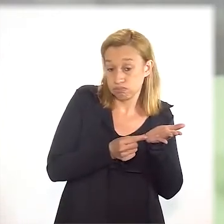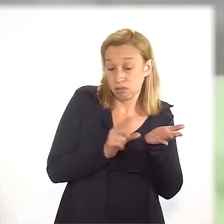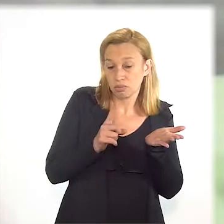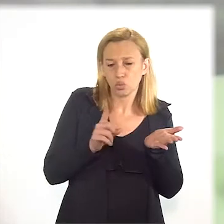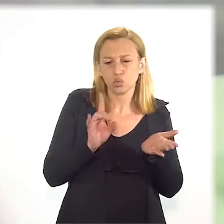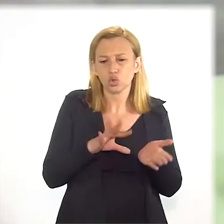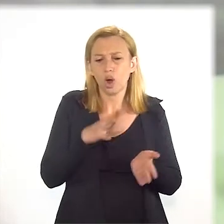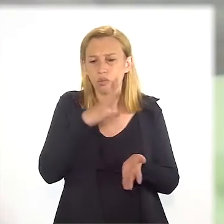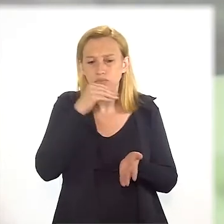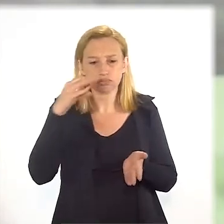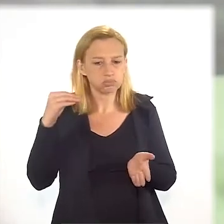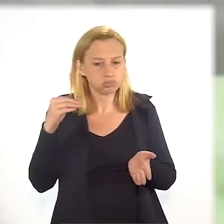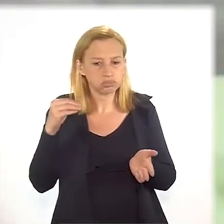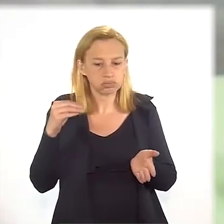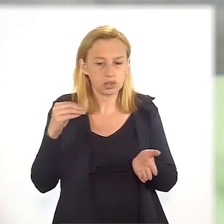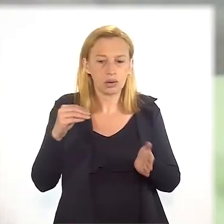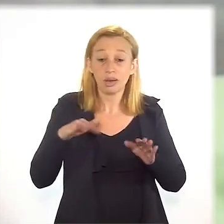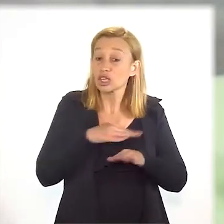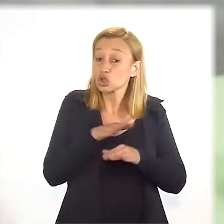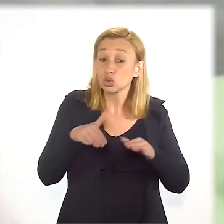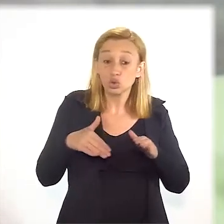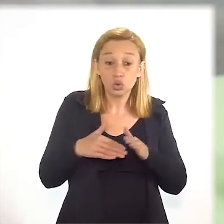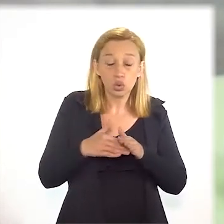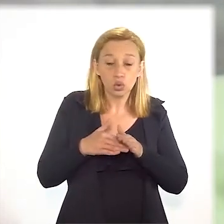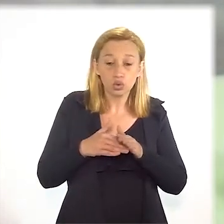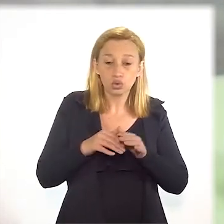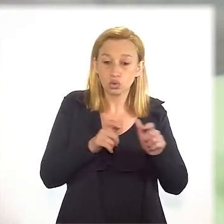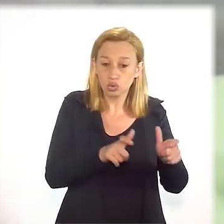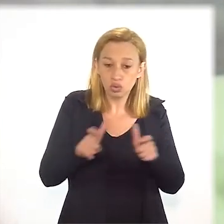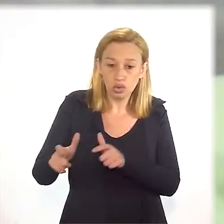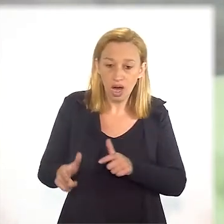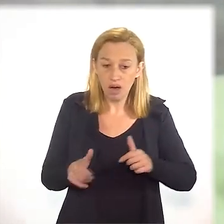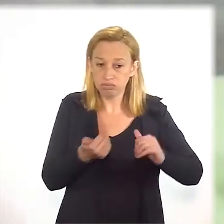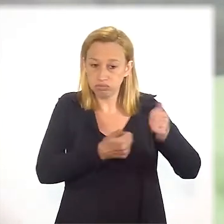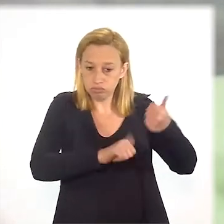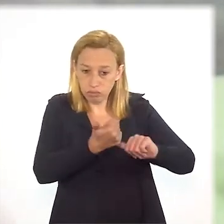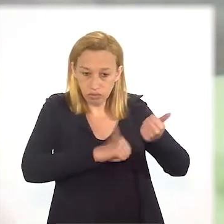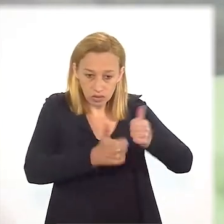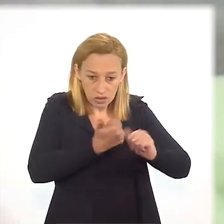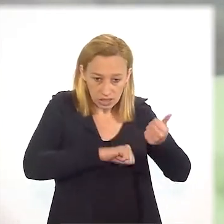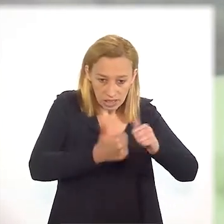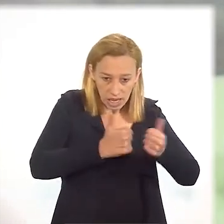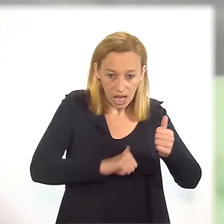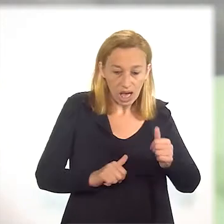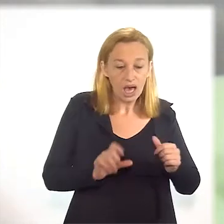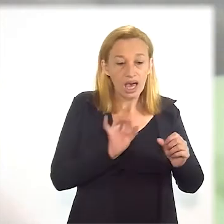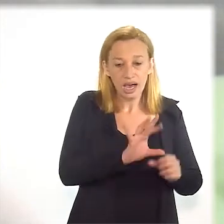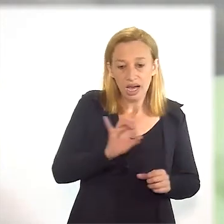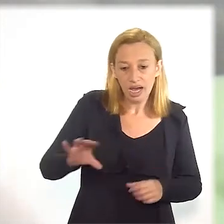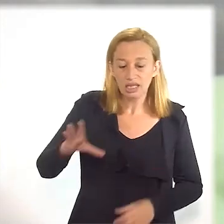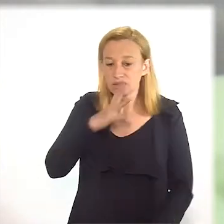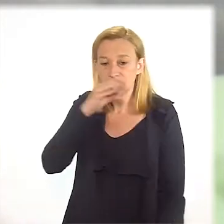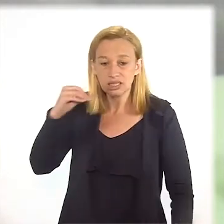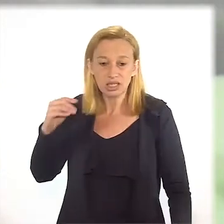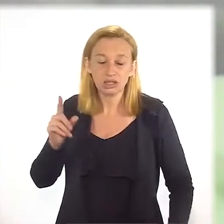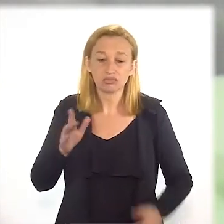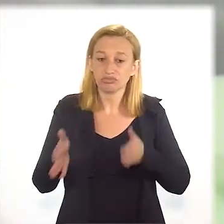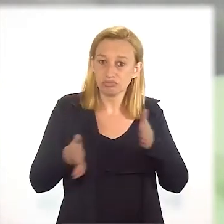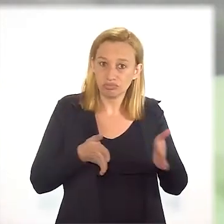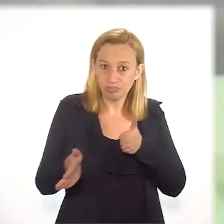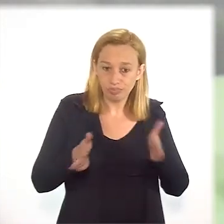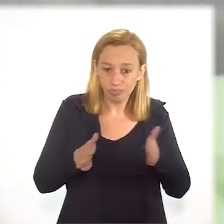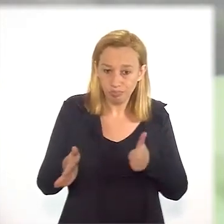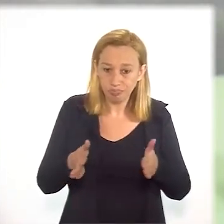os adolescentes obesos, mas em todos os ambulatórios, que a gente avaliou o comportamento e padrão alimentar desses adolescentes durante a pandemia,